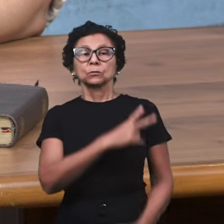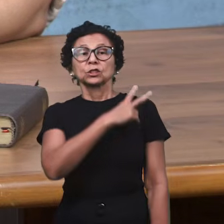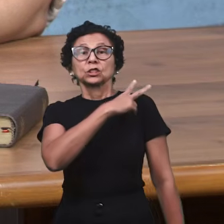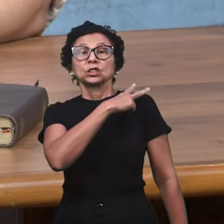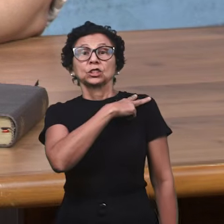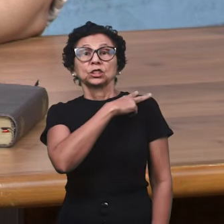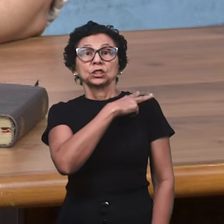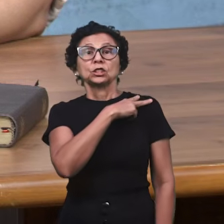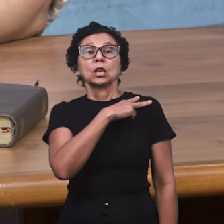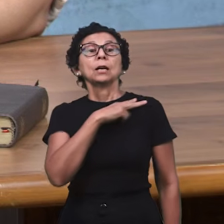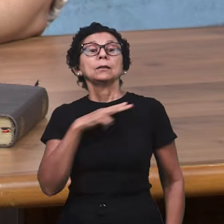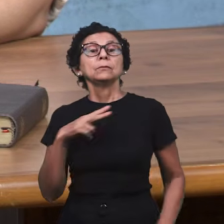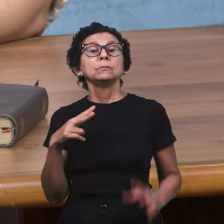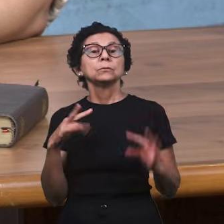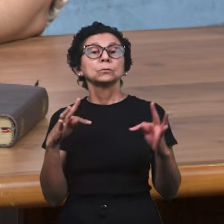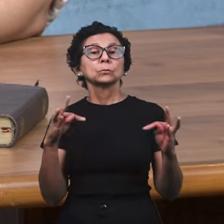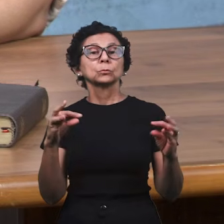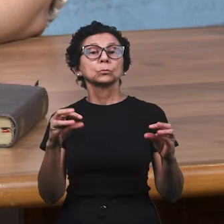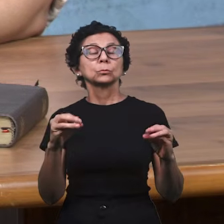os levitas.